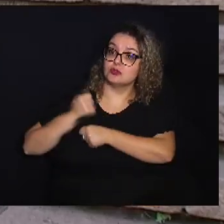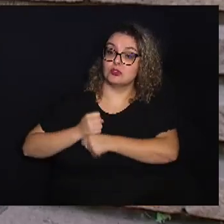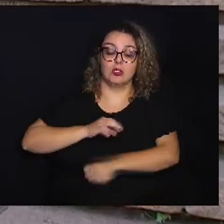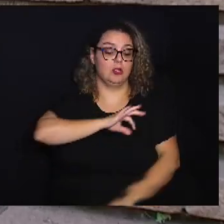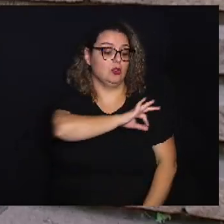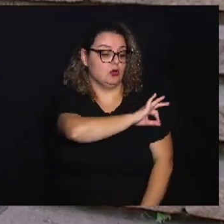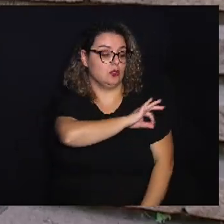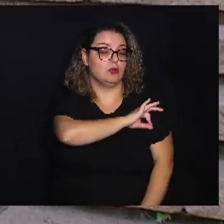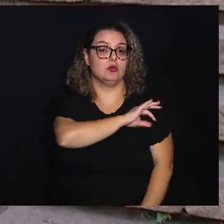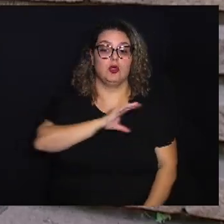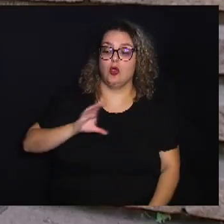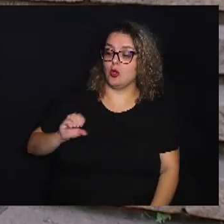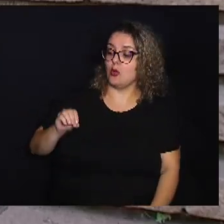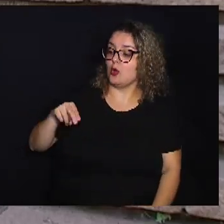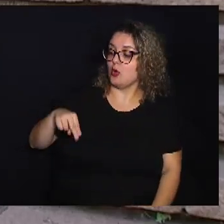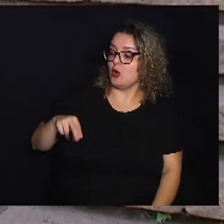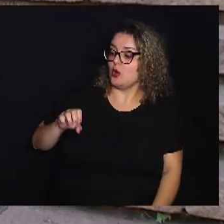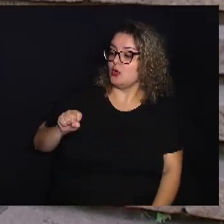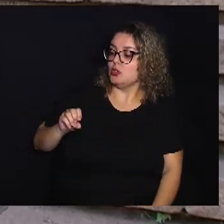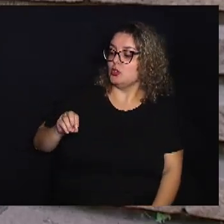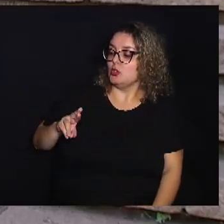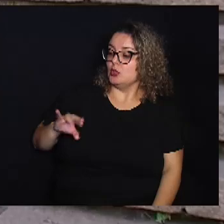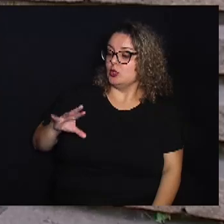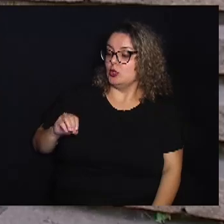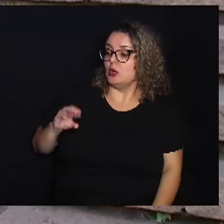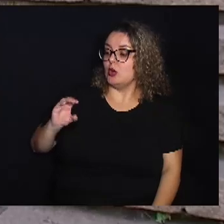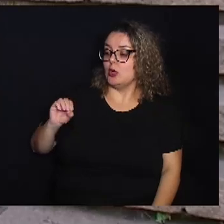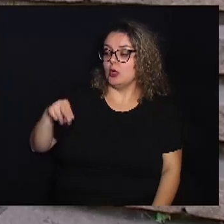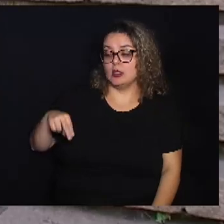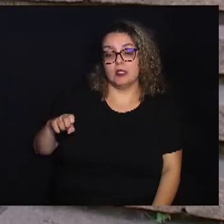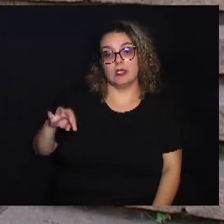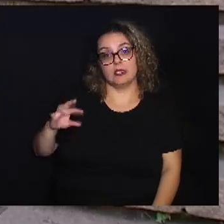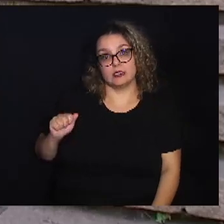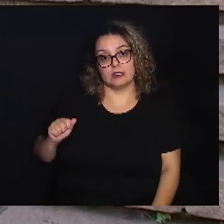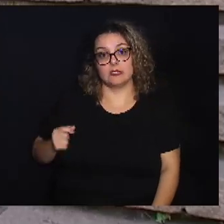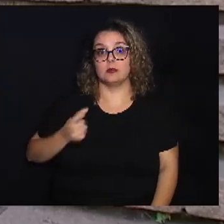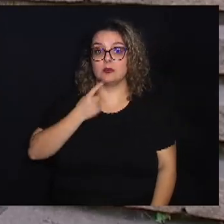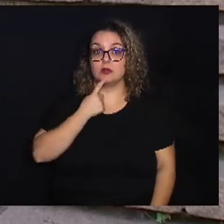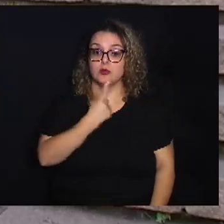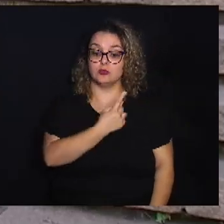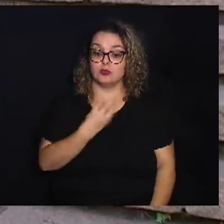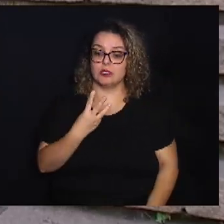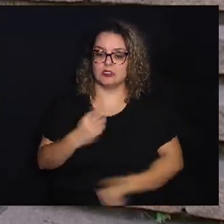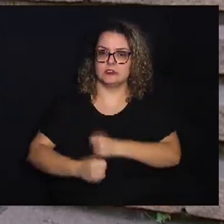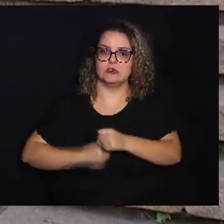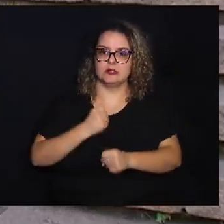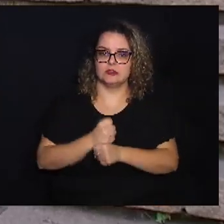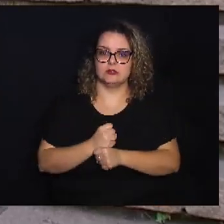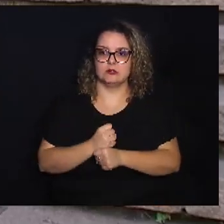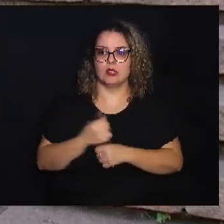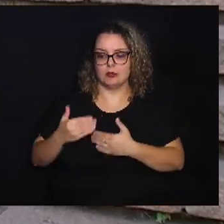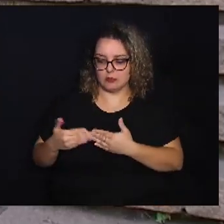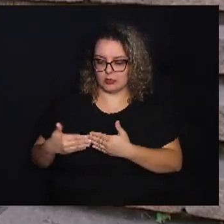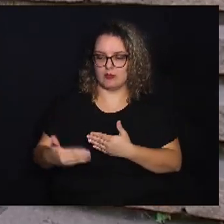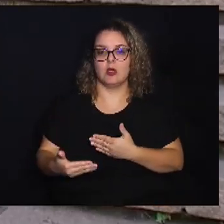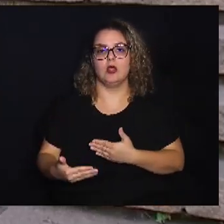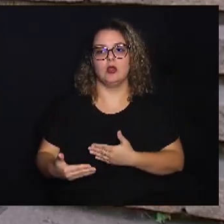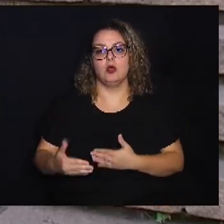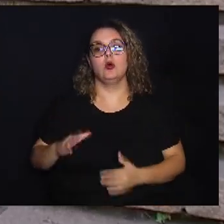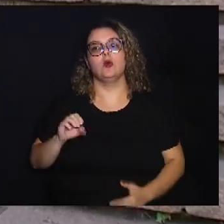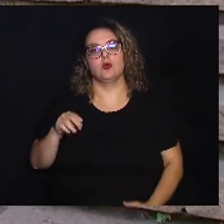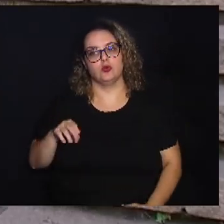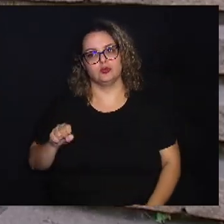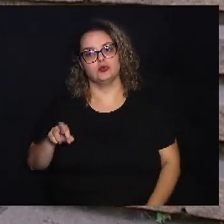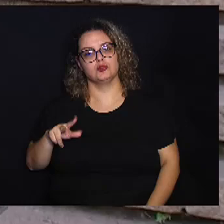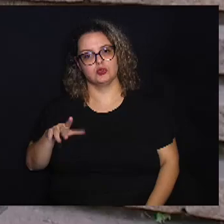Prefeitura e o consórcio Conecta Campinas, com duração de 13 anos. A partir desta data, o consórcio ficou